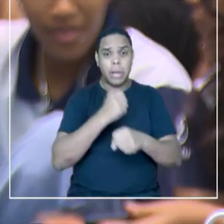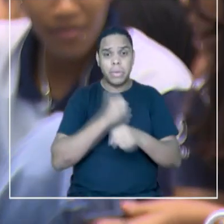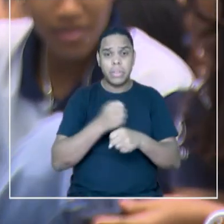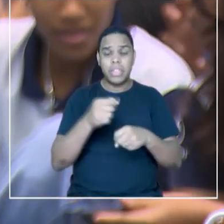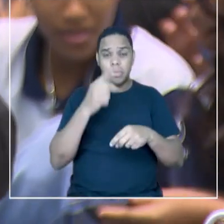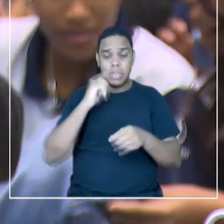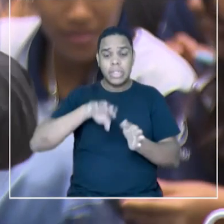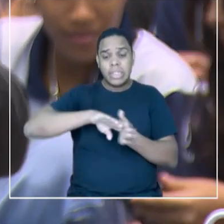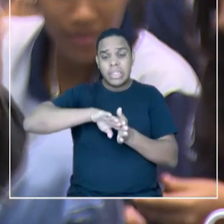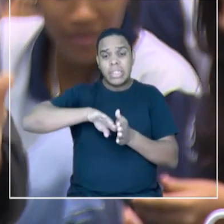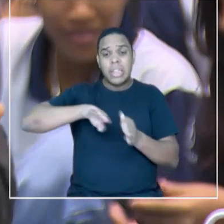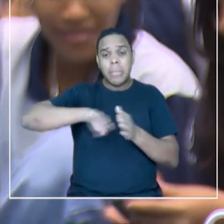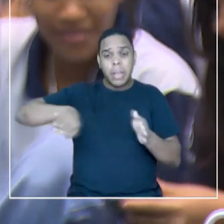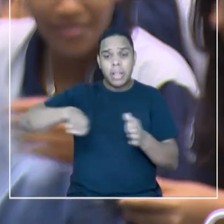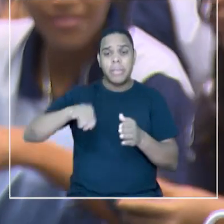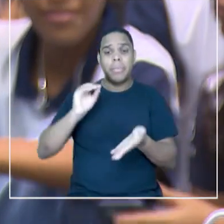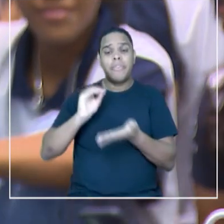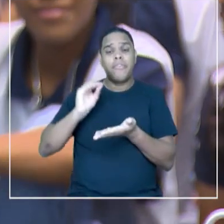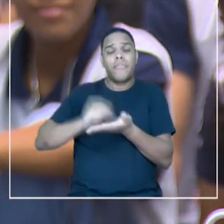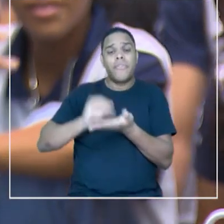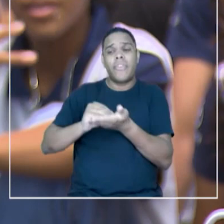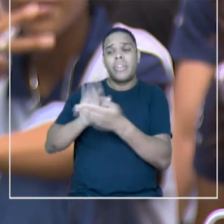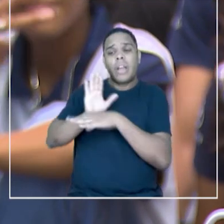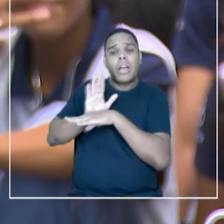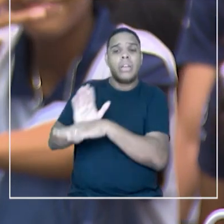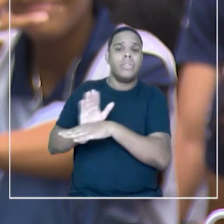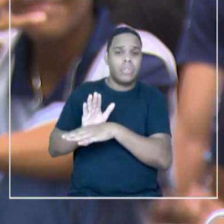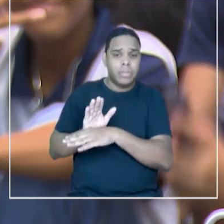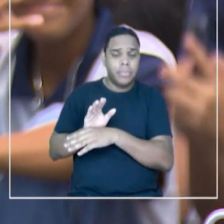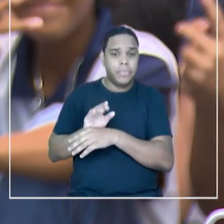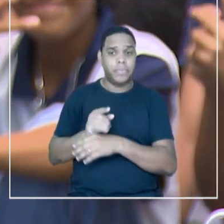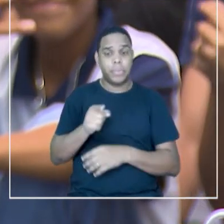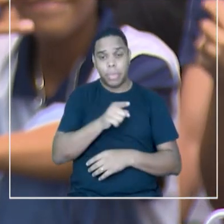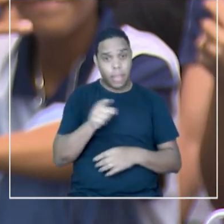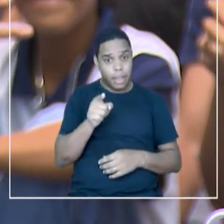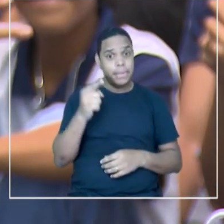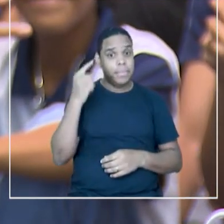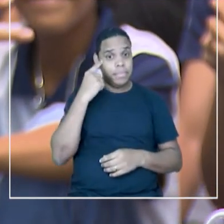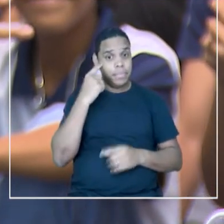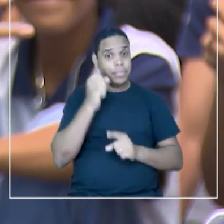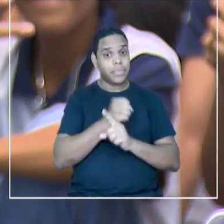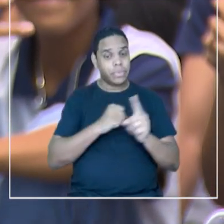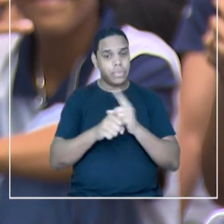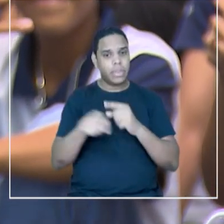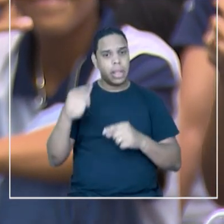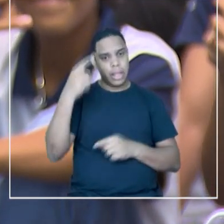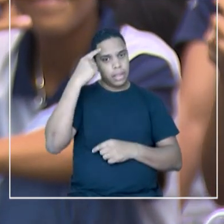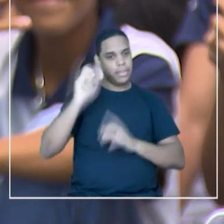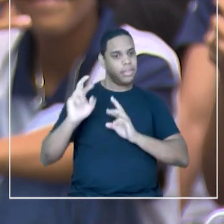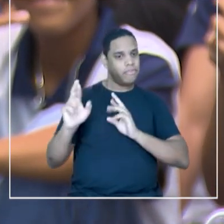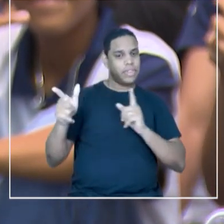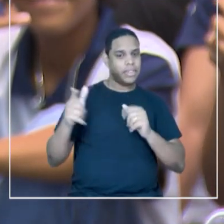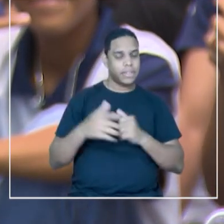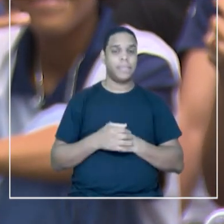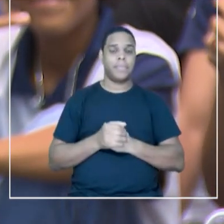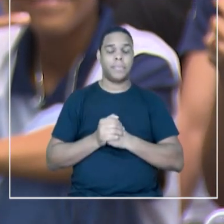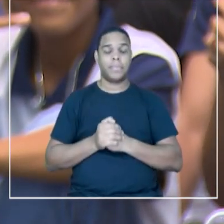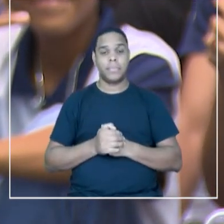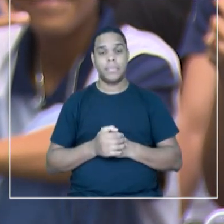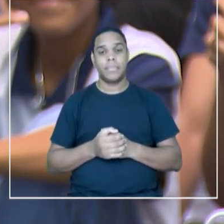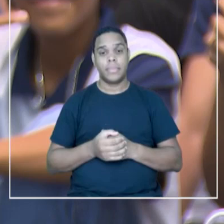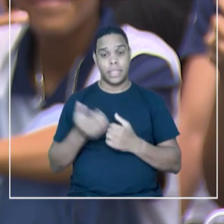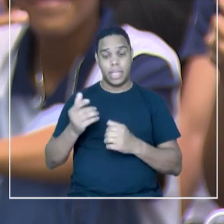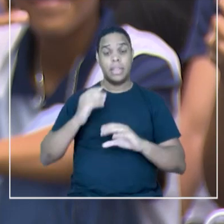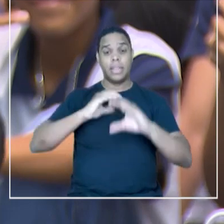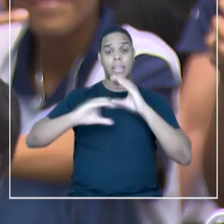marginalidade porque uma falta de assistência mesmo, né? Porque a forma como eles enxergam a sociedade é diferente da nossa, assim, tal. Então ele está cantando ali